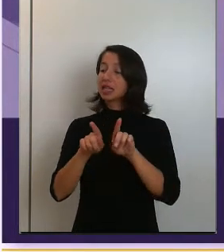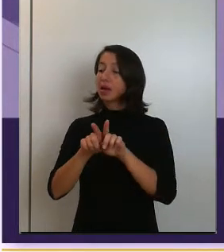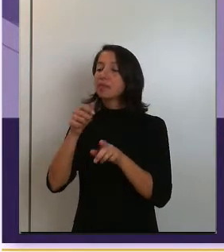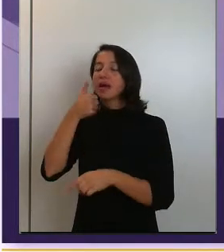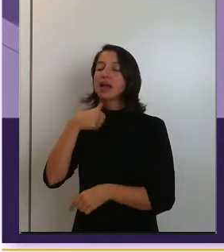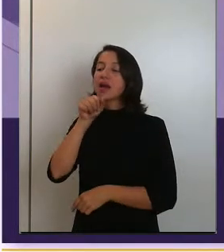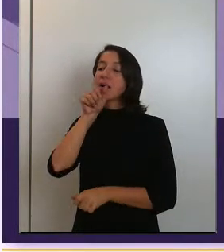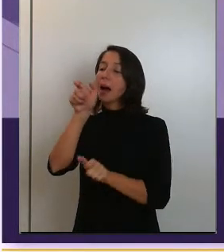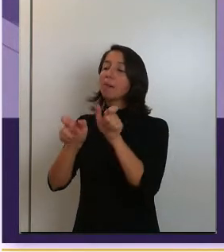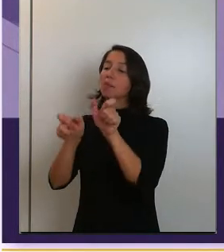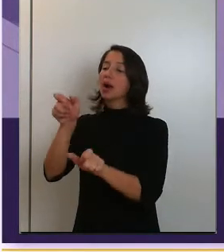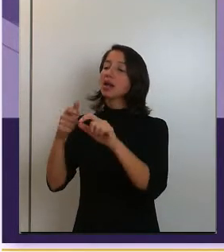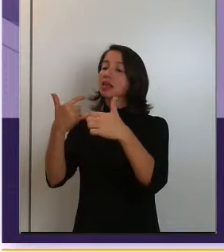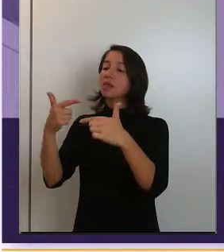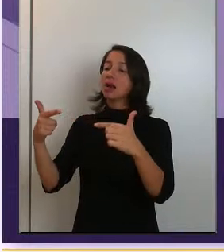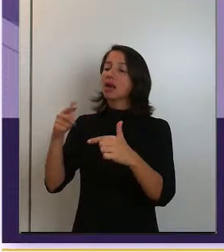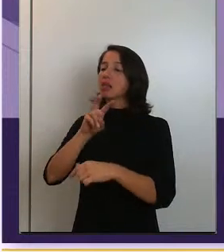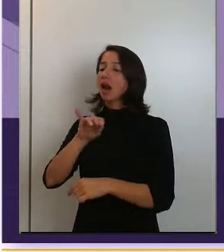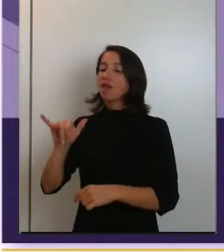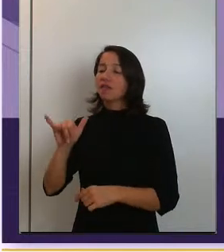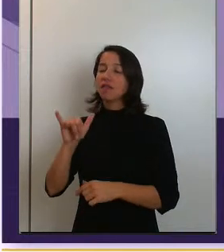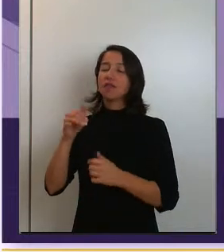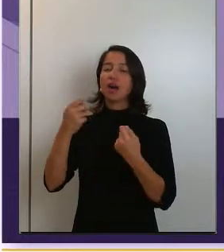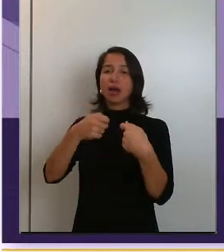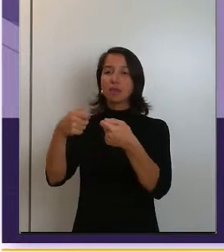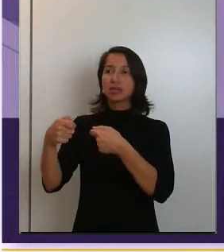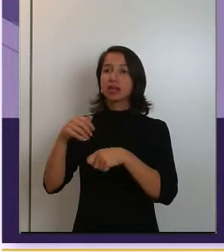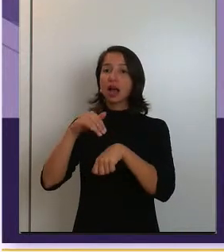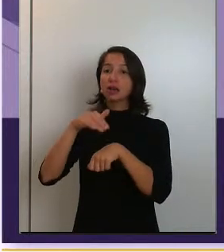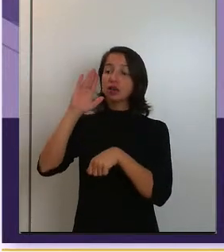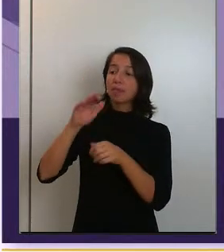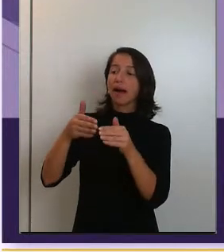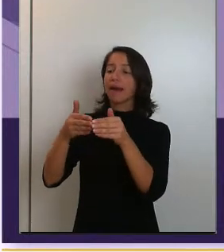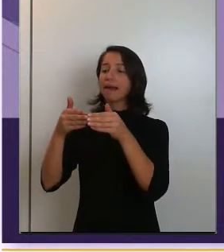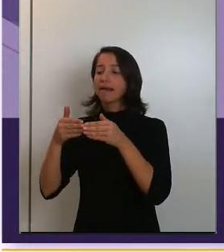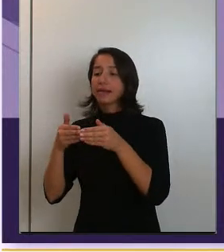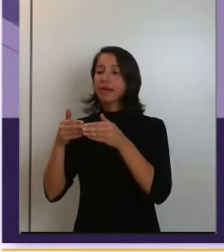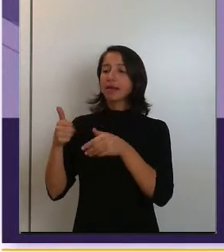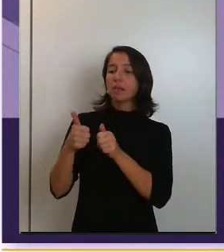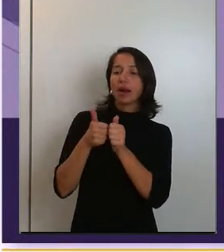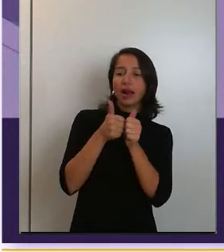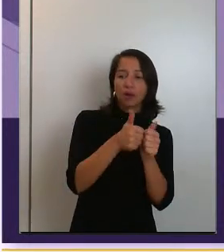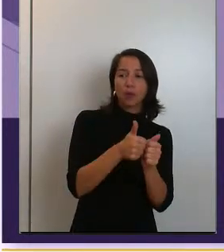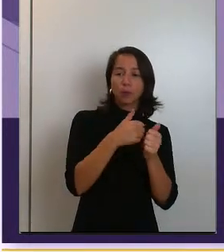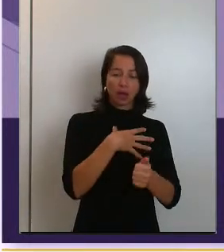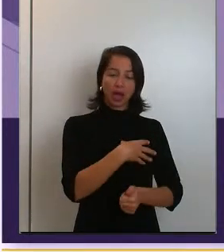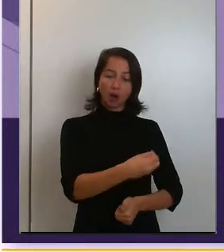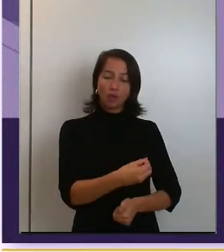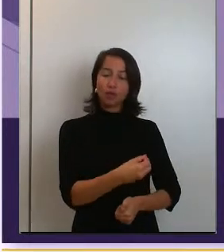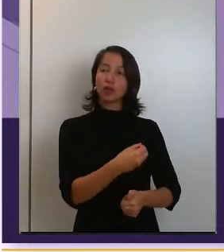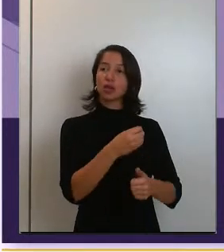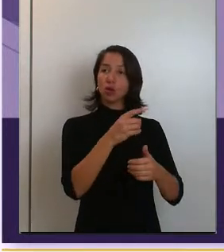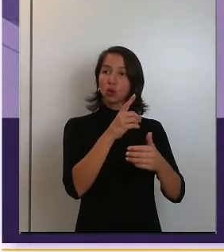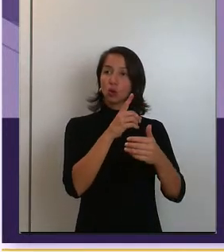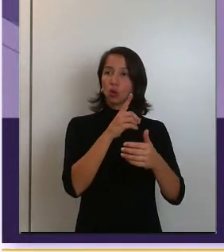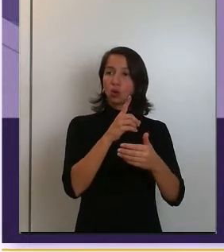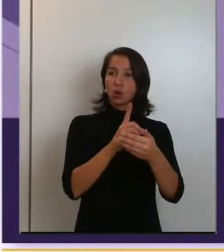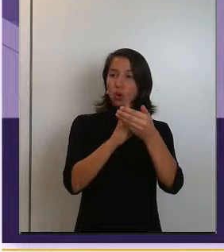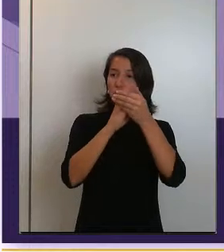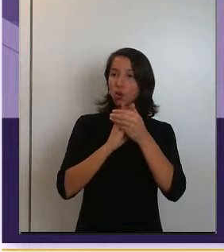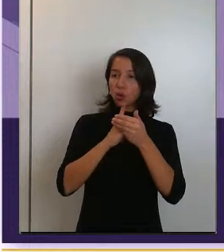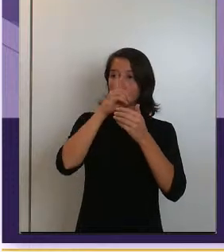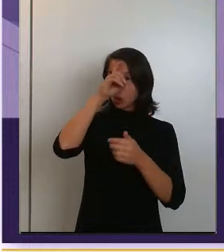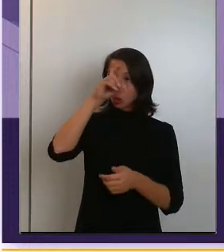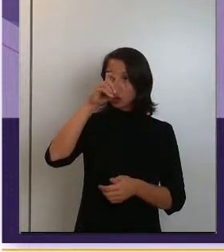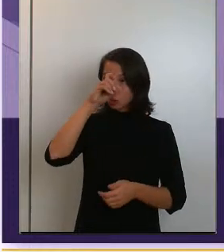filhos durante uma eventual internação ou consulta médica, né? O uso de mamadeiras